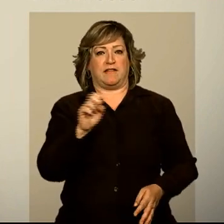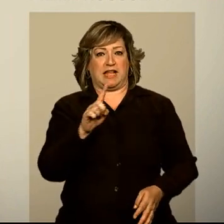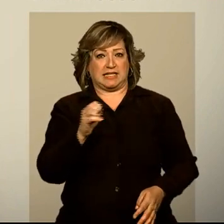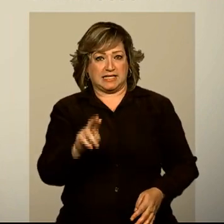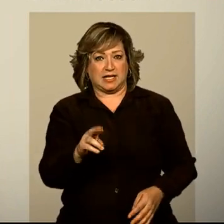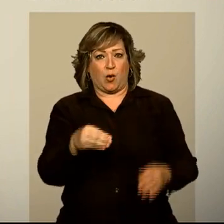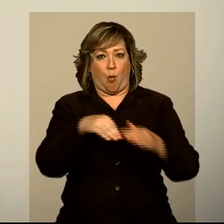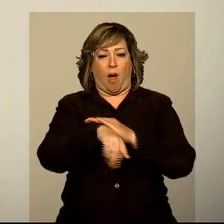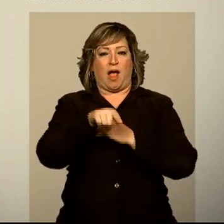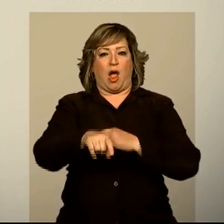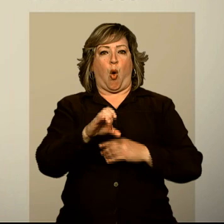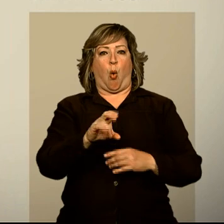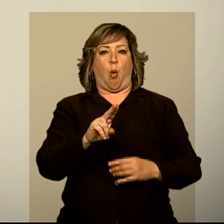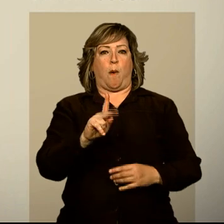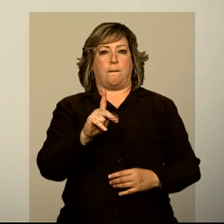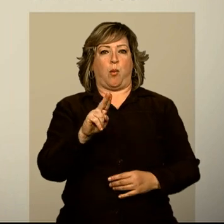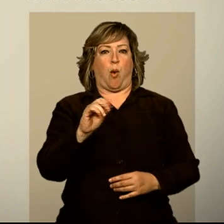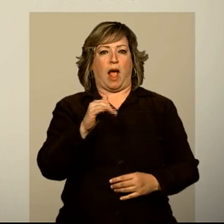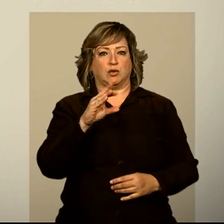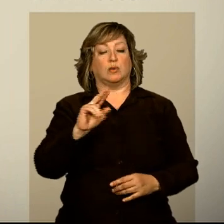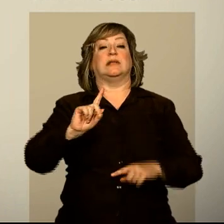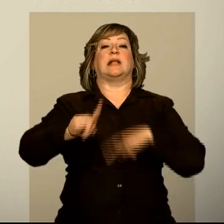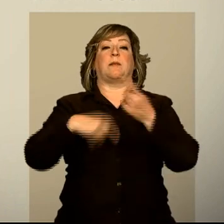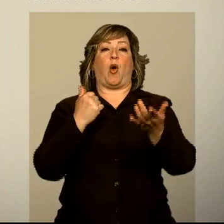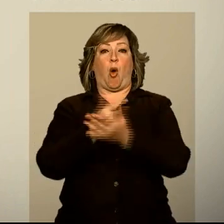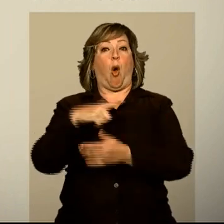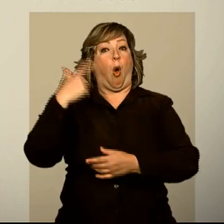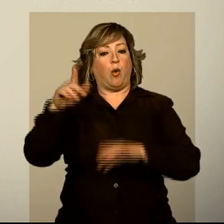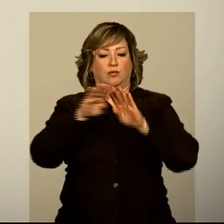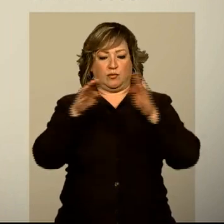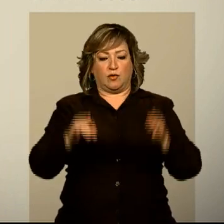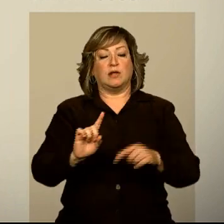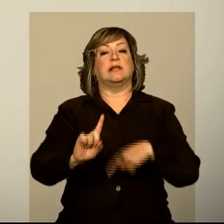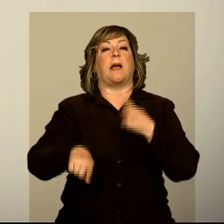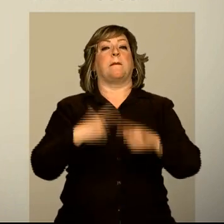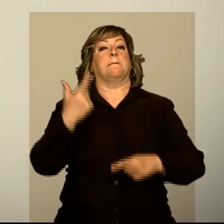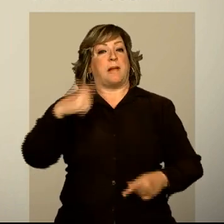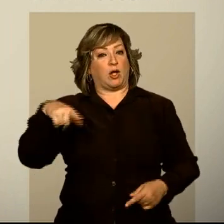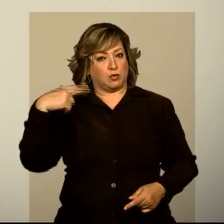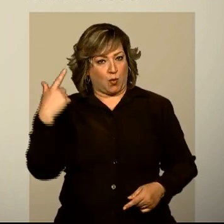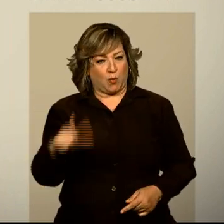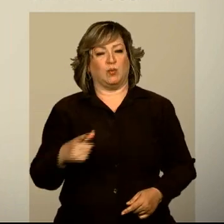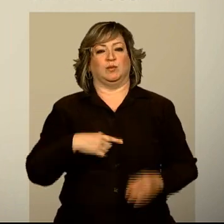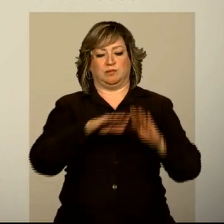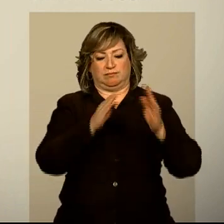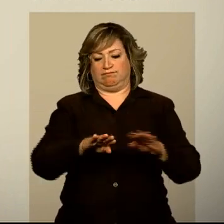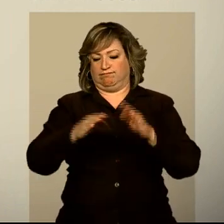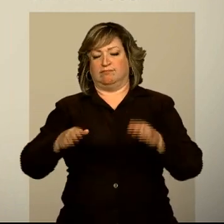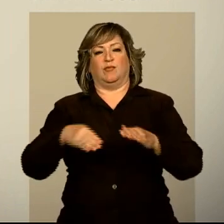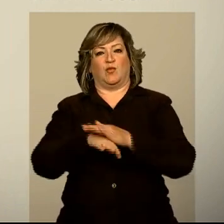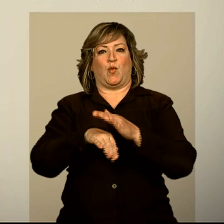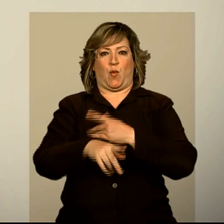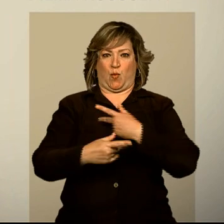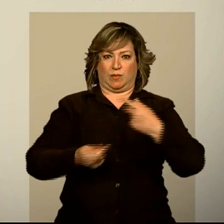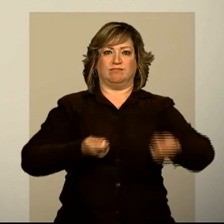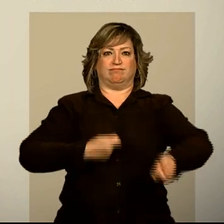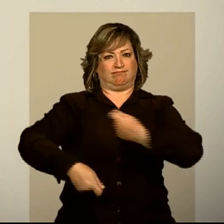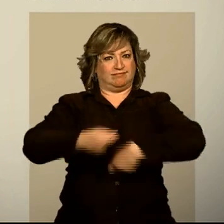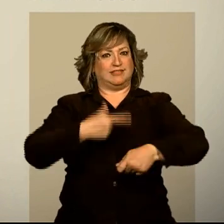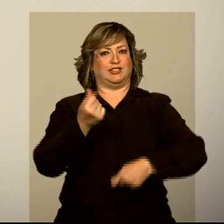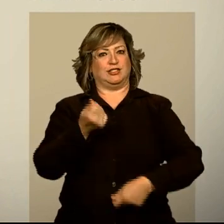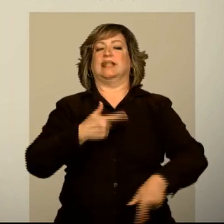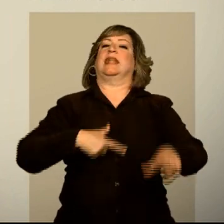cupuaçu depois Luciano eles compraram outro freezer e depois mais outro e assim foram progredia